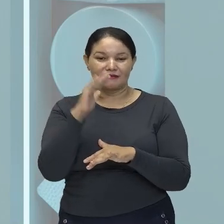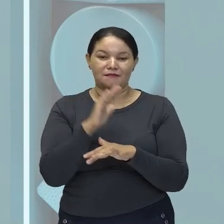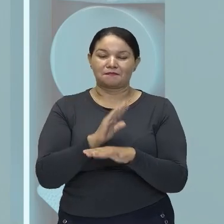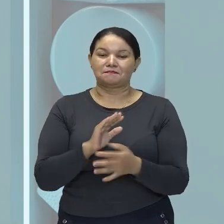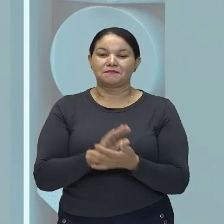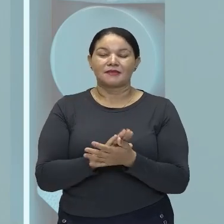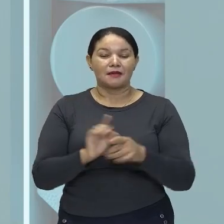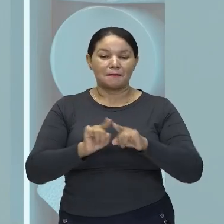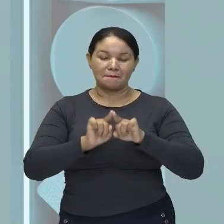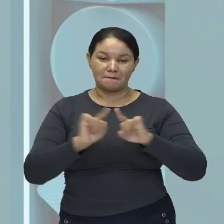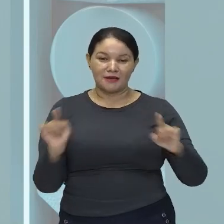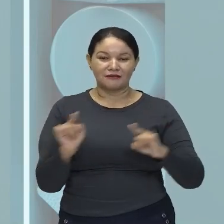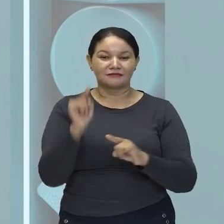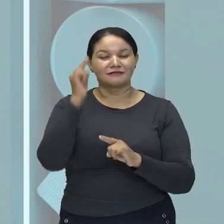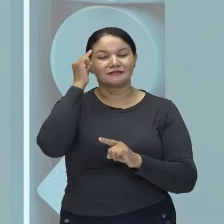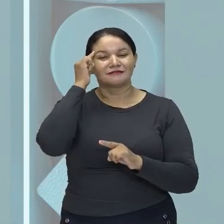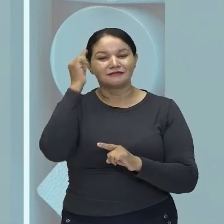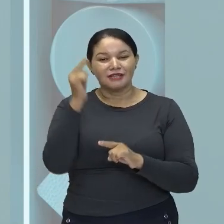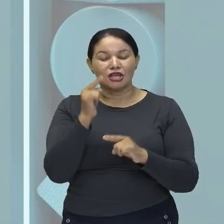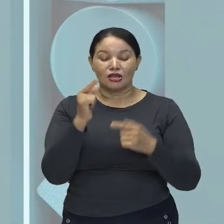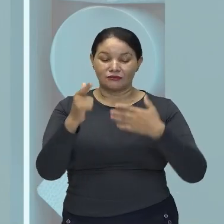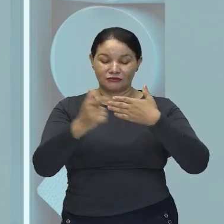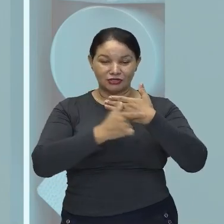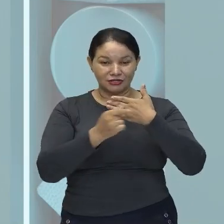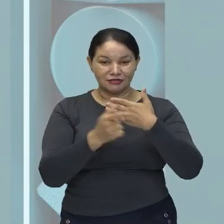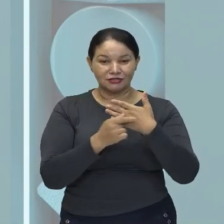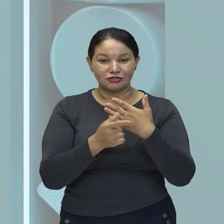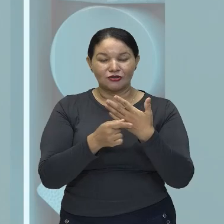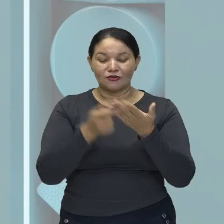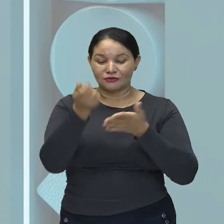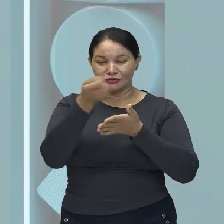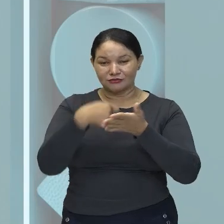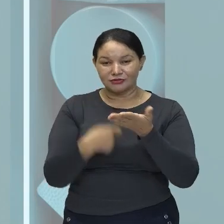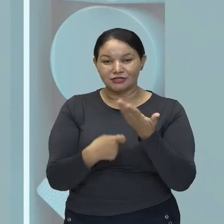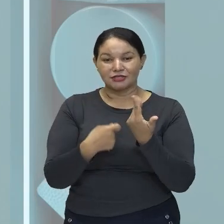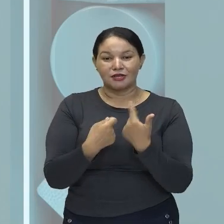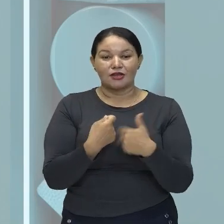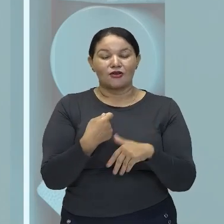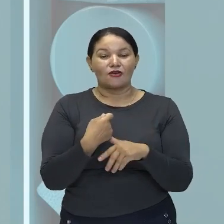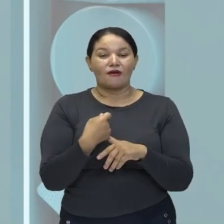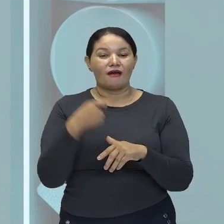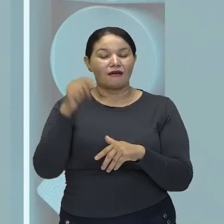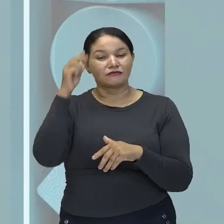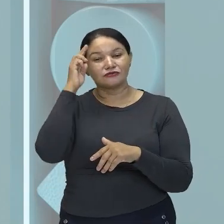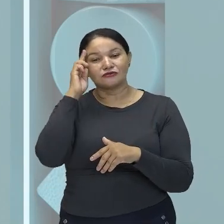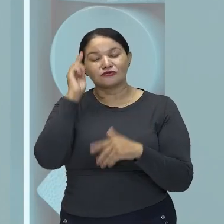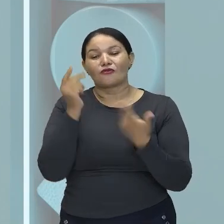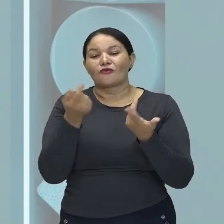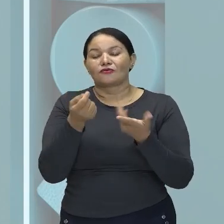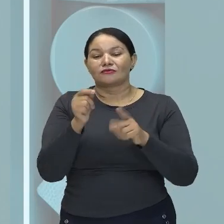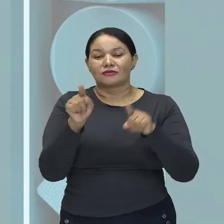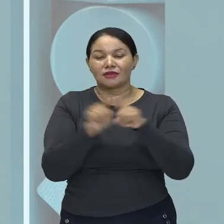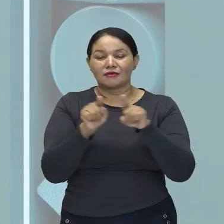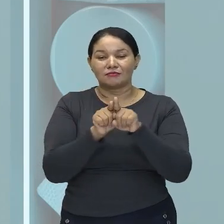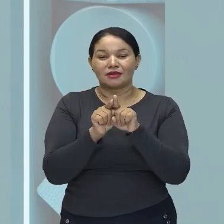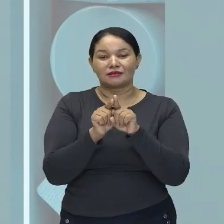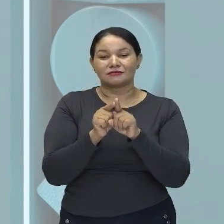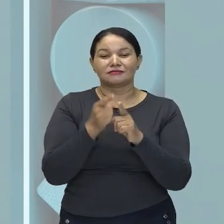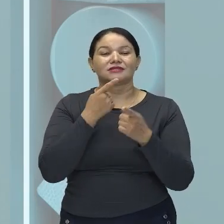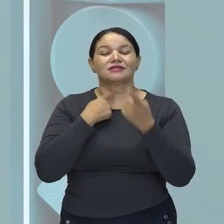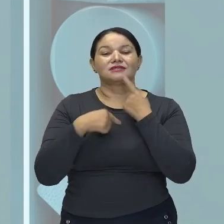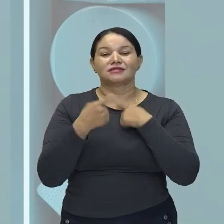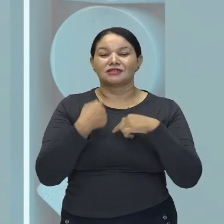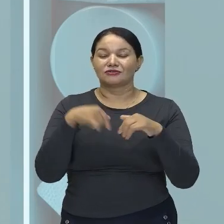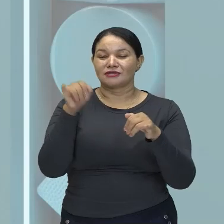ideia do sonho, o onírico, as pulsões sexuais, o inconsciente vão estar presentes nas obras, nas artes